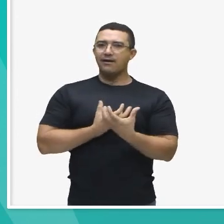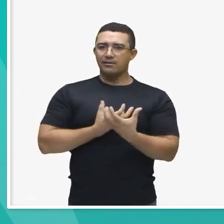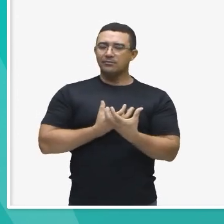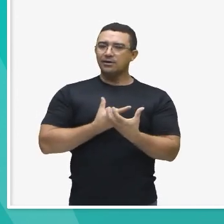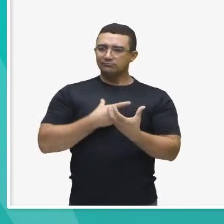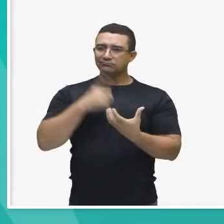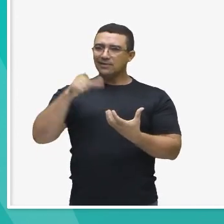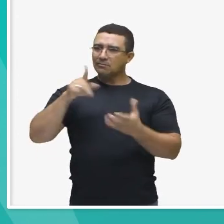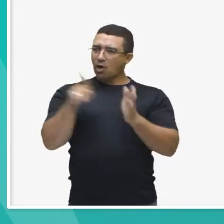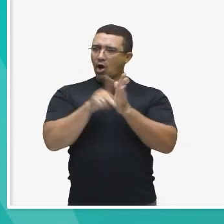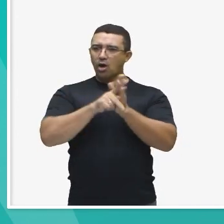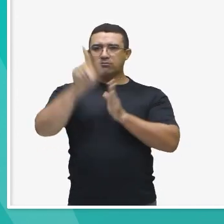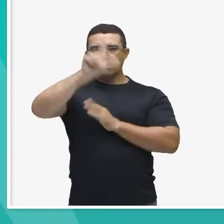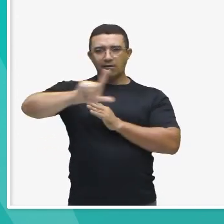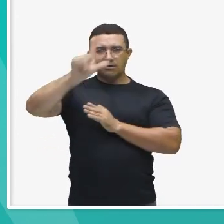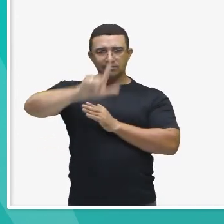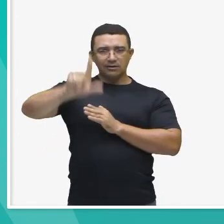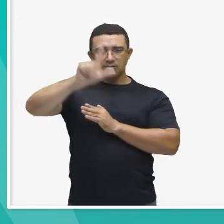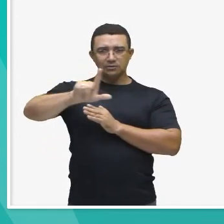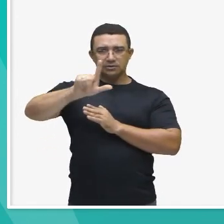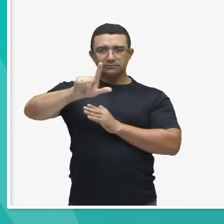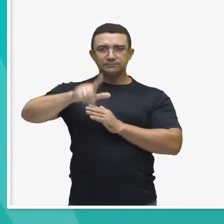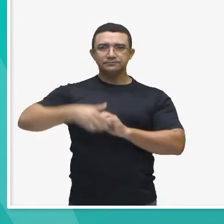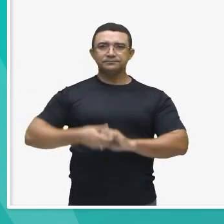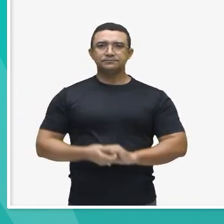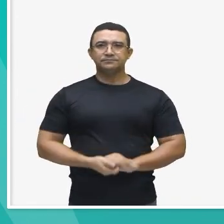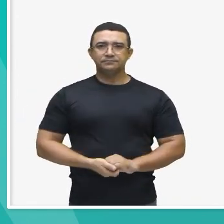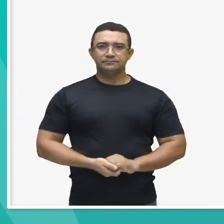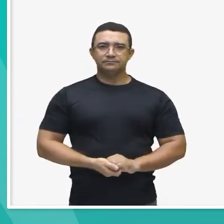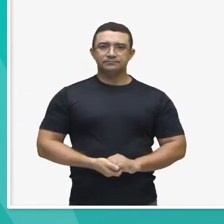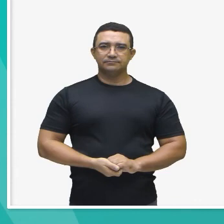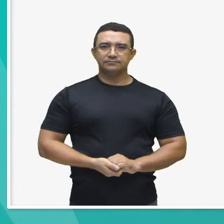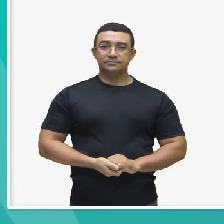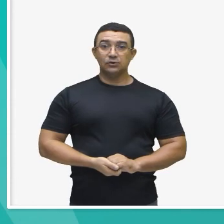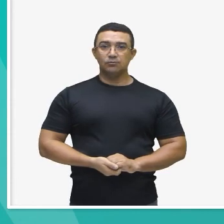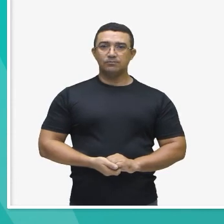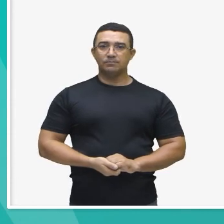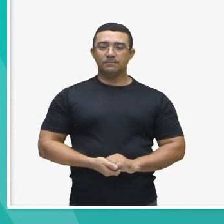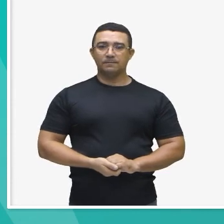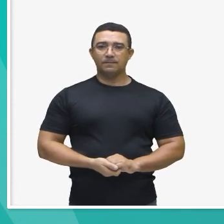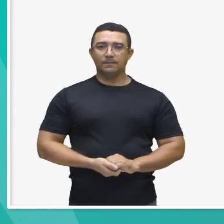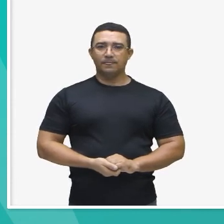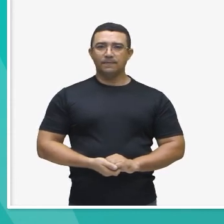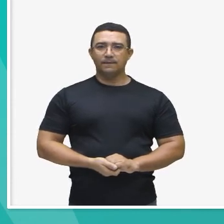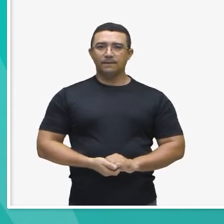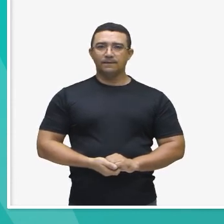ordem literária, da modalidade literária, para ficar melhor,